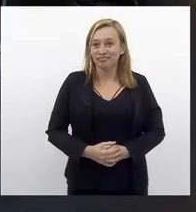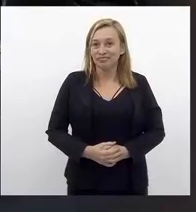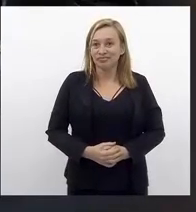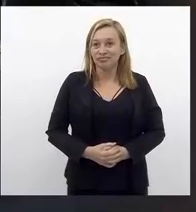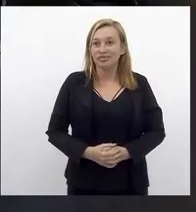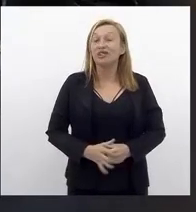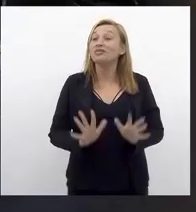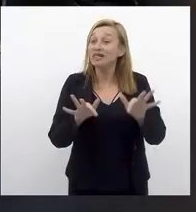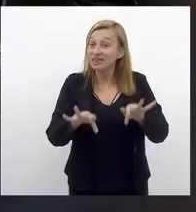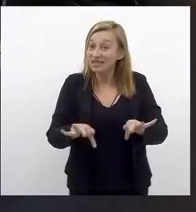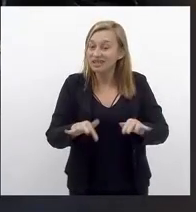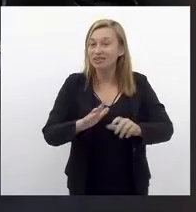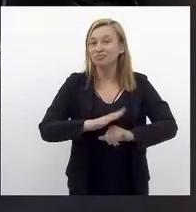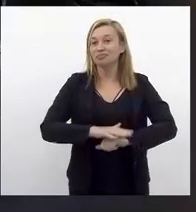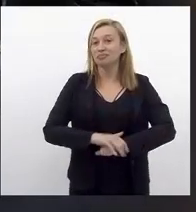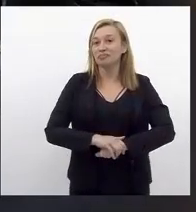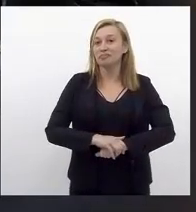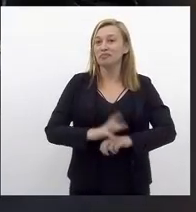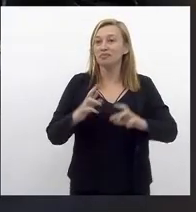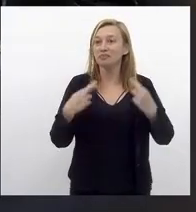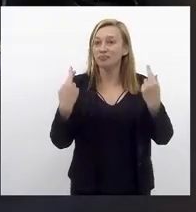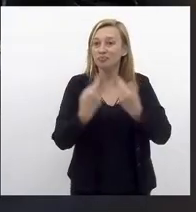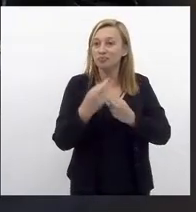e está encerrada a última sessão extraordinária